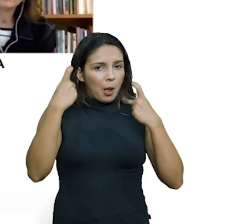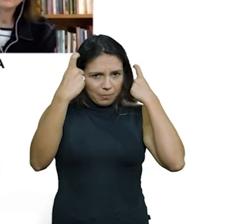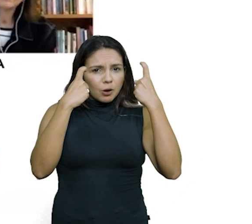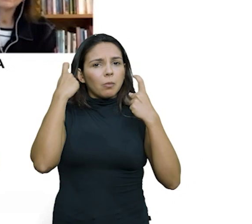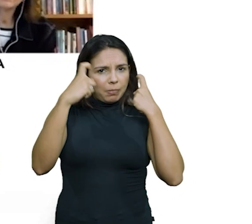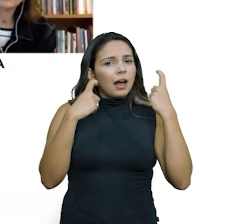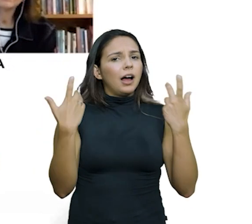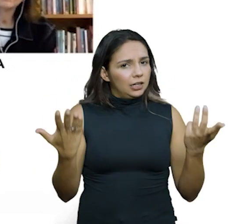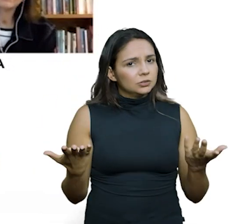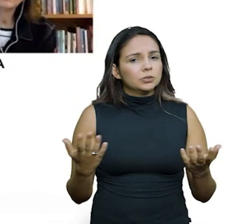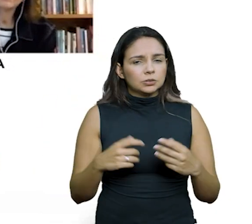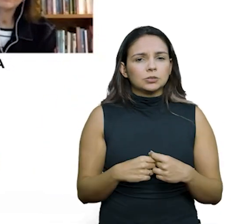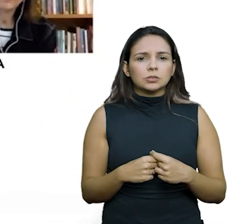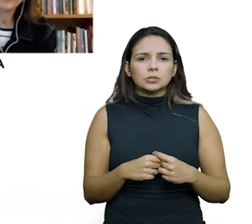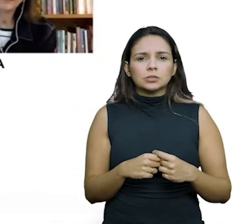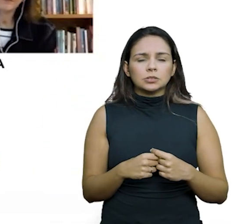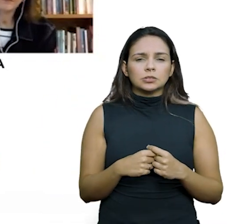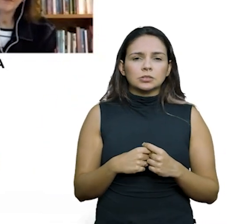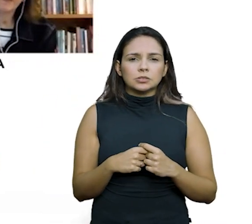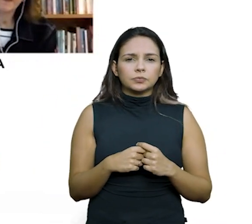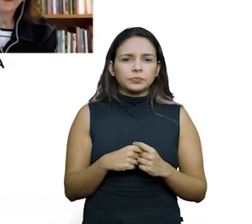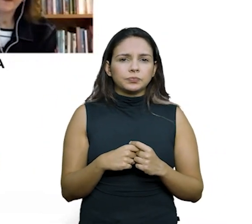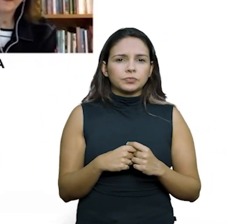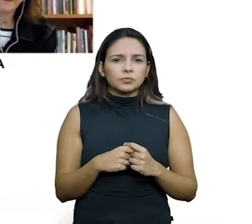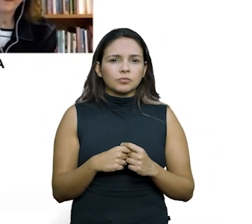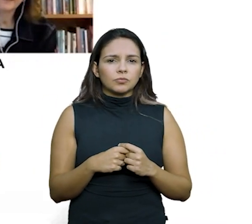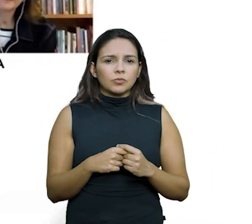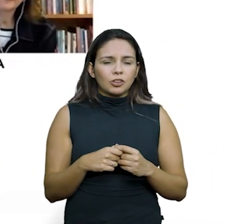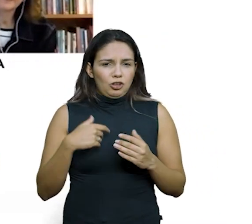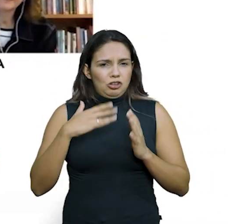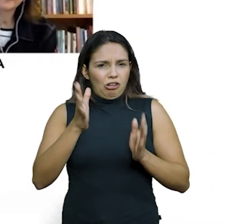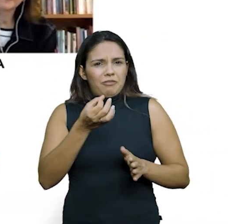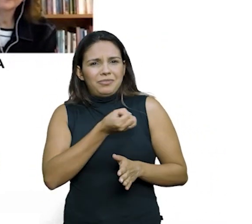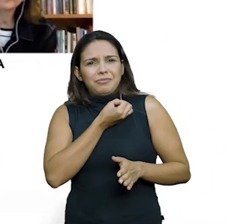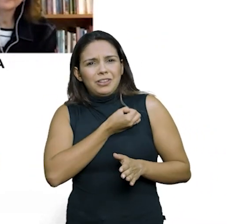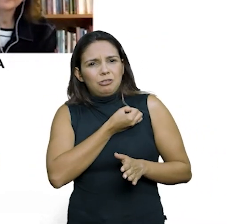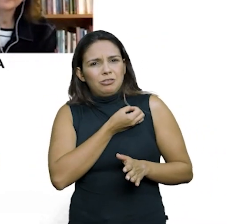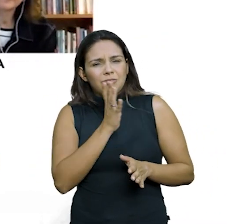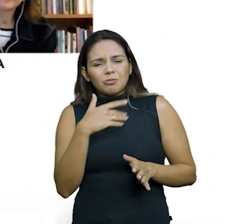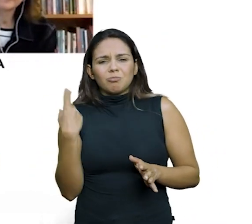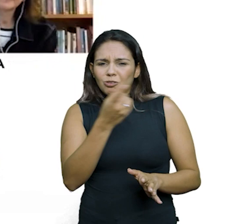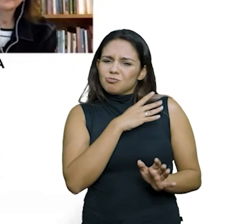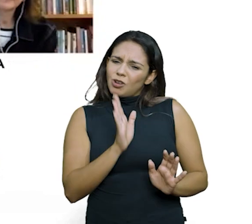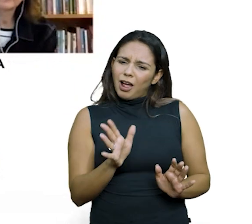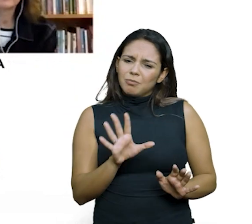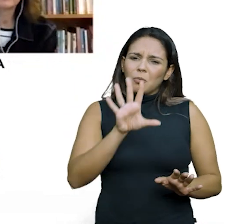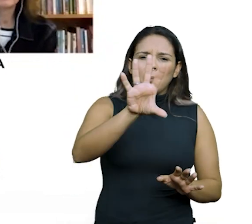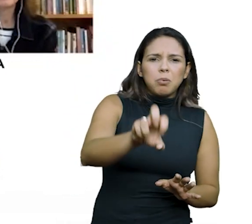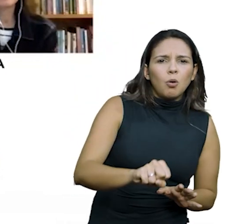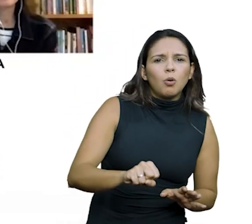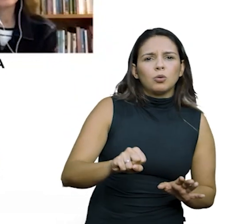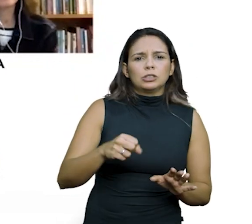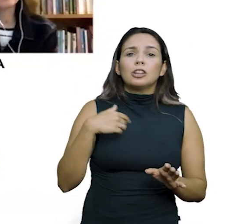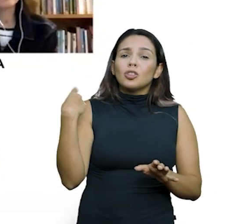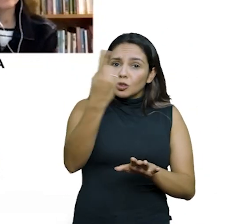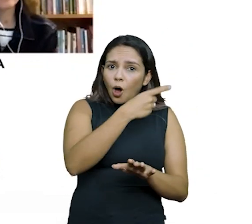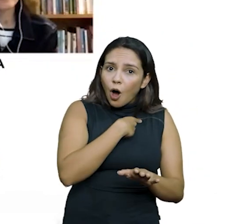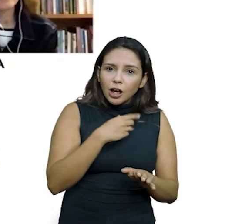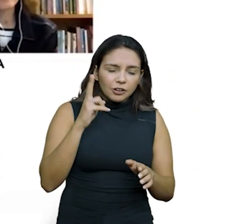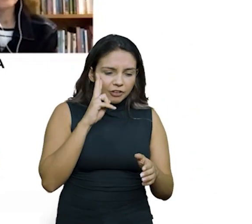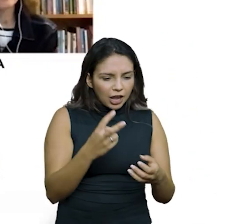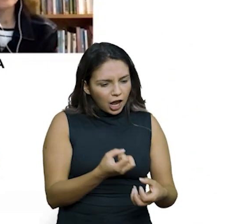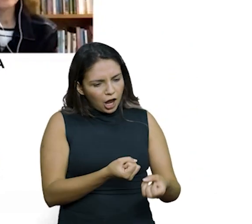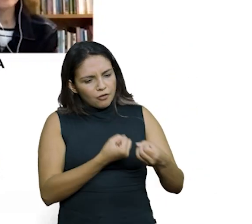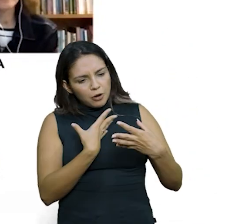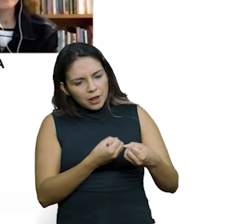me preocupado, porque nós acabamos, por já ter vivido alguma coisa, a gente acaba buscando uma outra fonte, tendo um